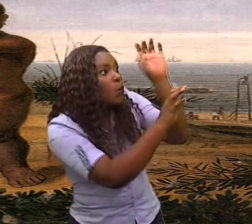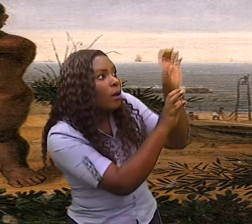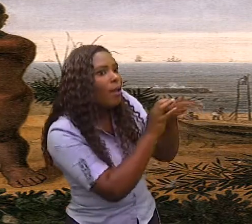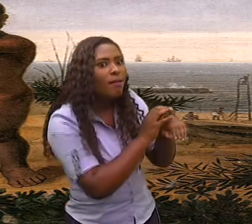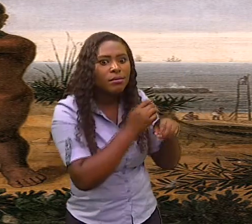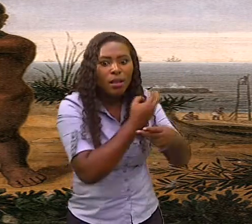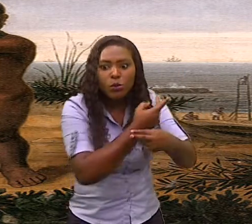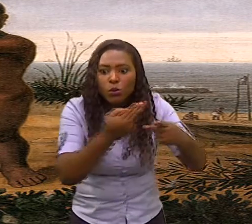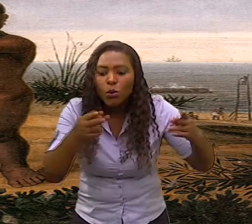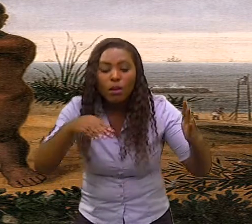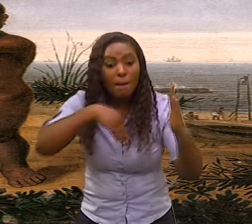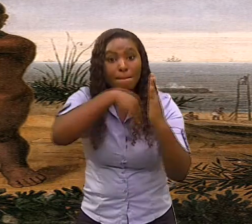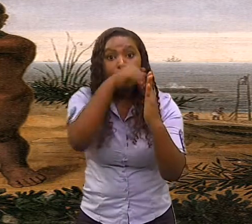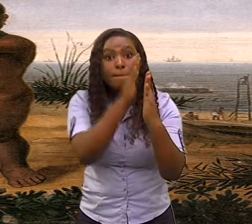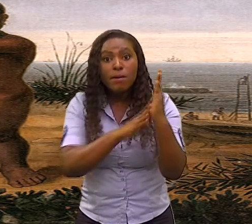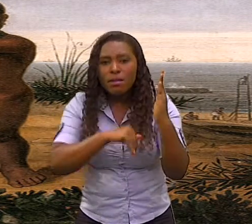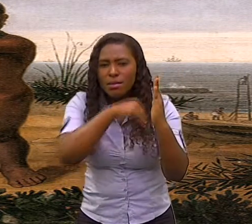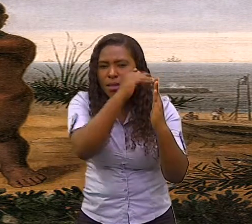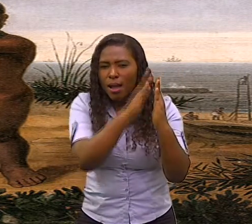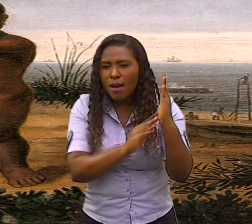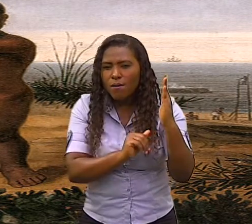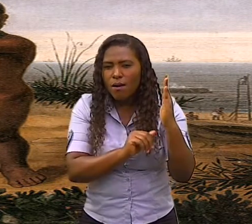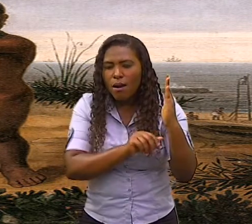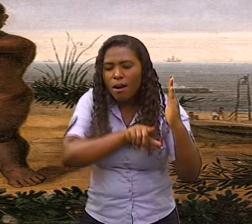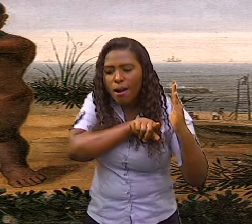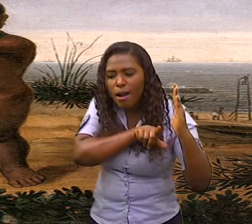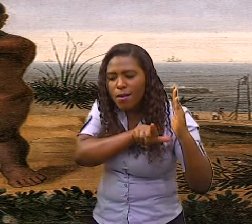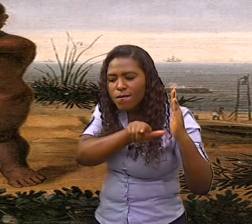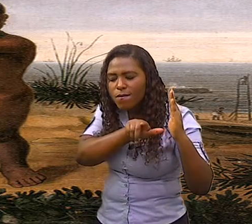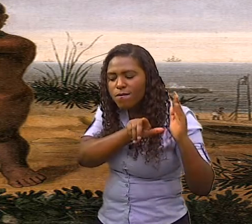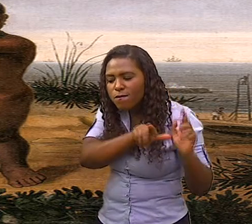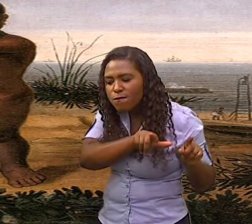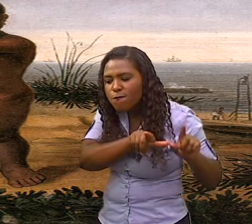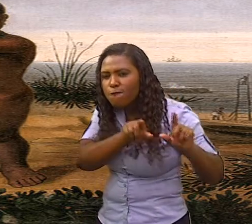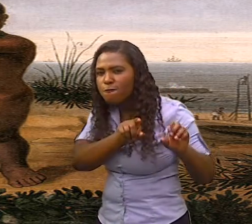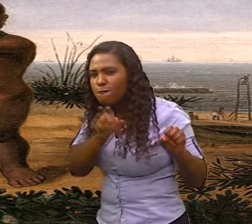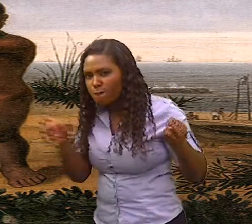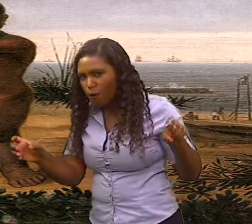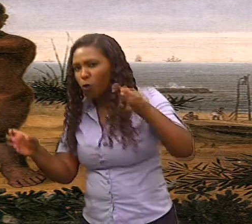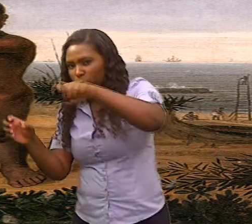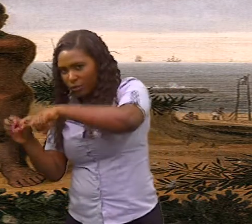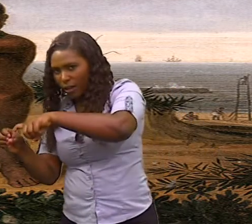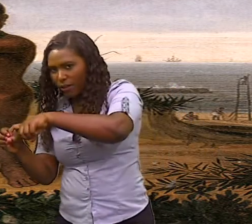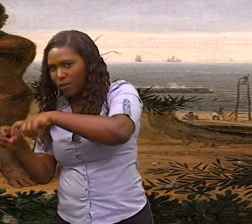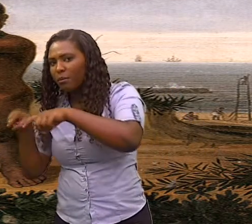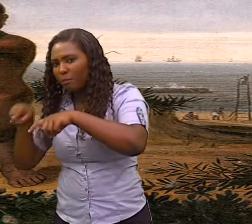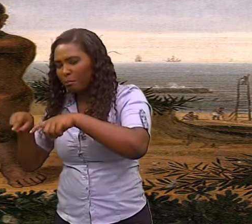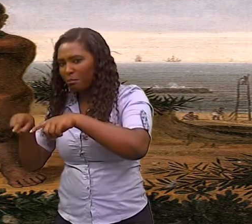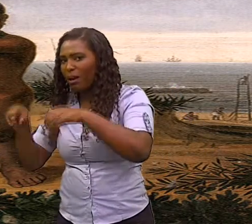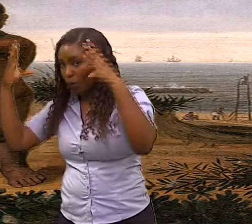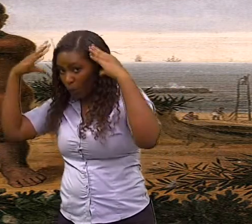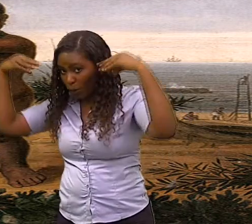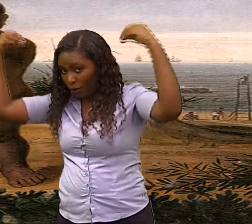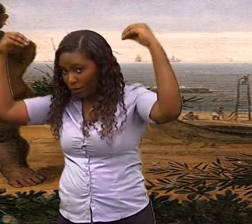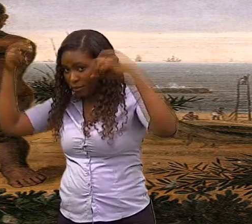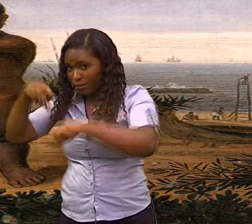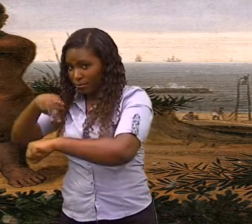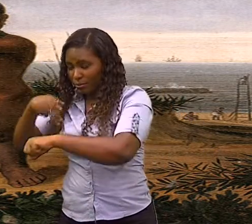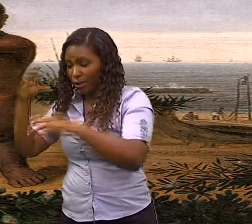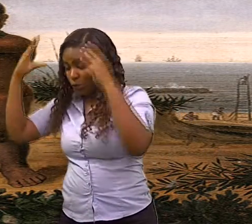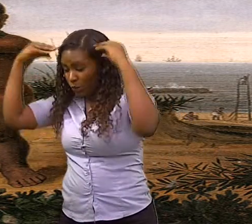lugar, né? Como que era o Brasil. Né? Então, assim,